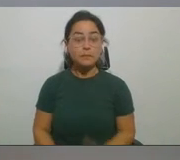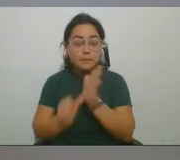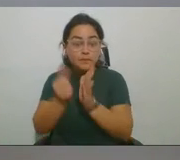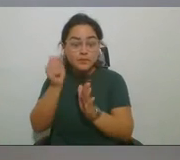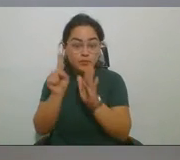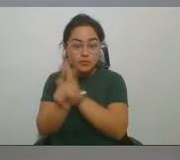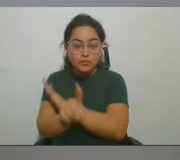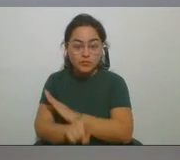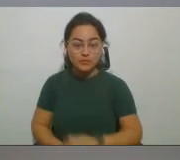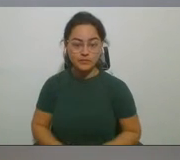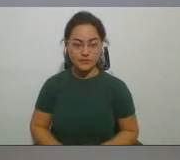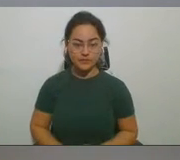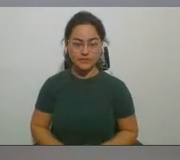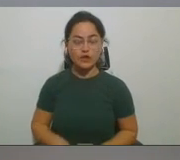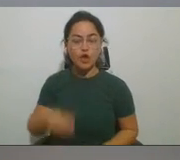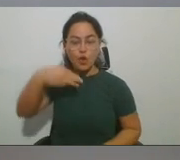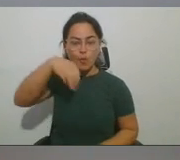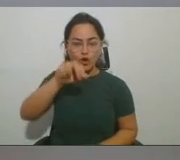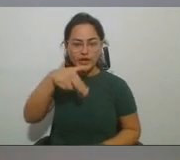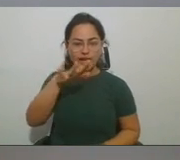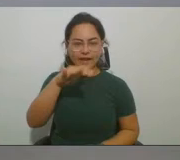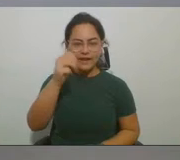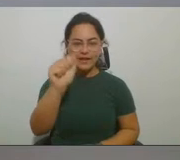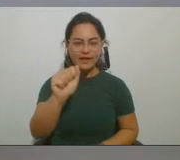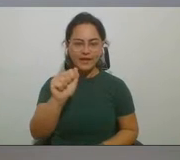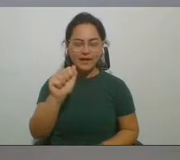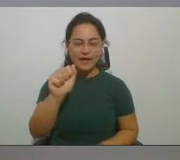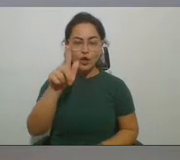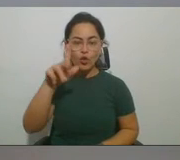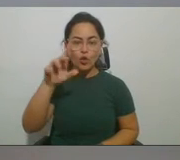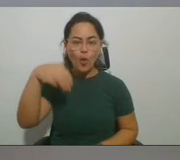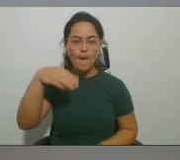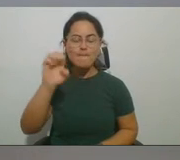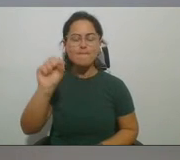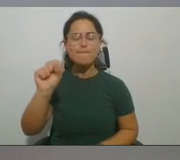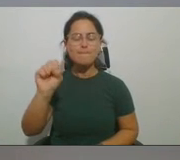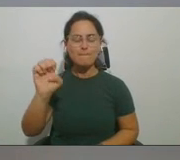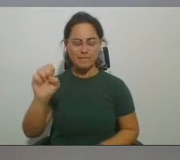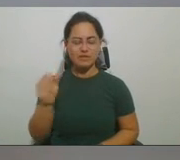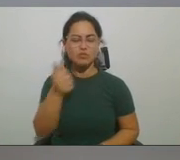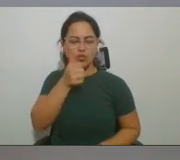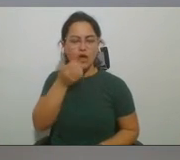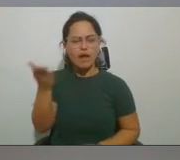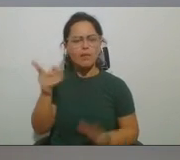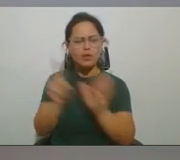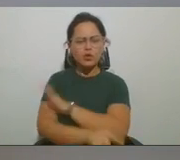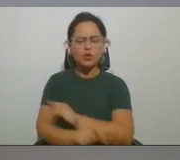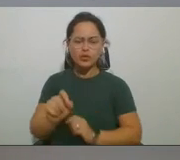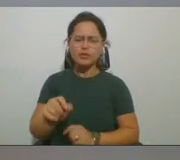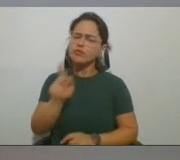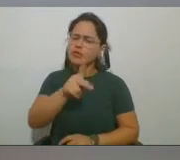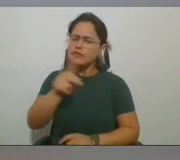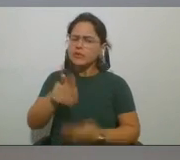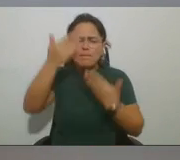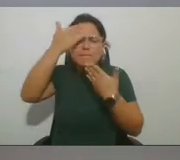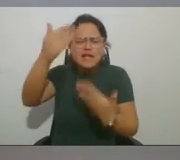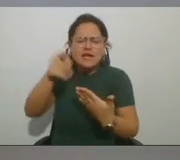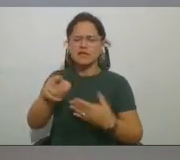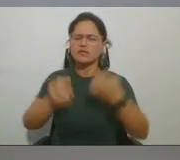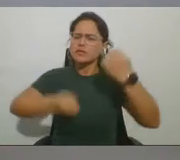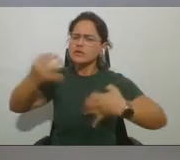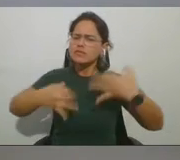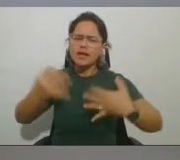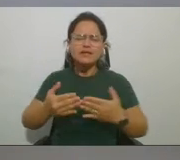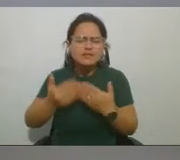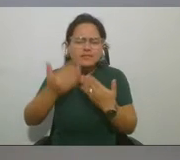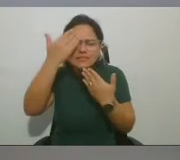Primeiro, a pergunta da Mônica Gomes da Silva, que fala o seguinte: professora, grata por suas palavras,